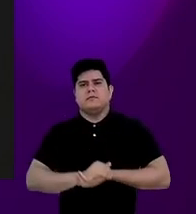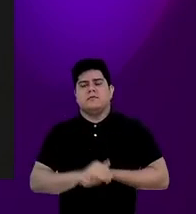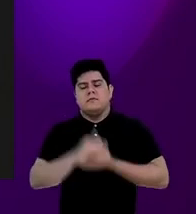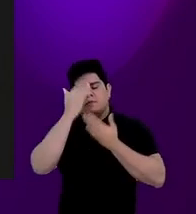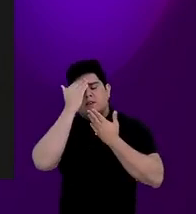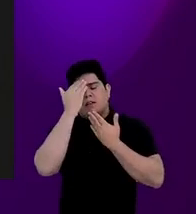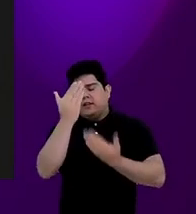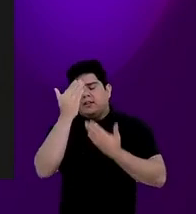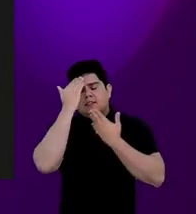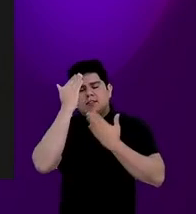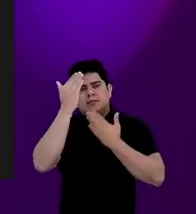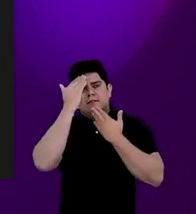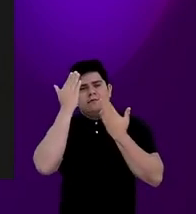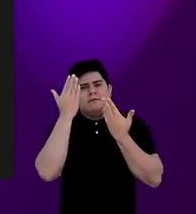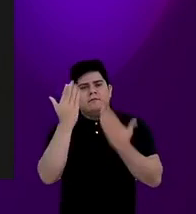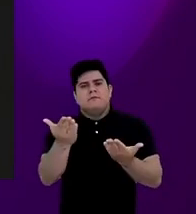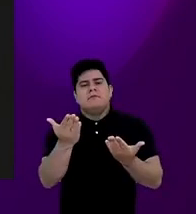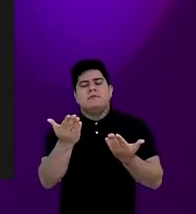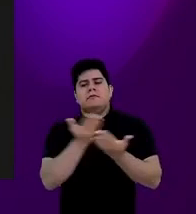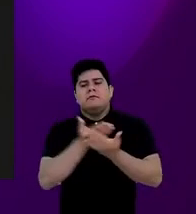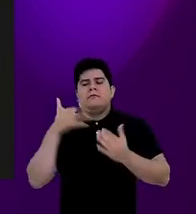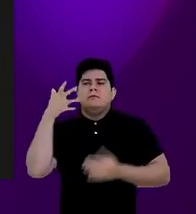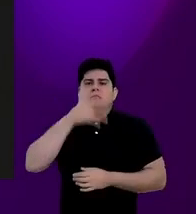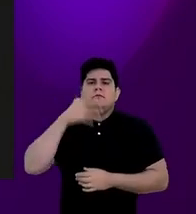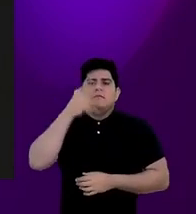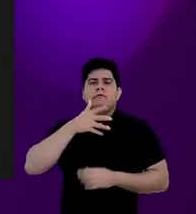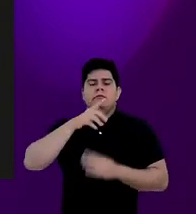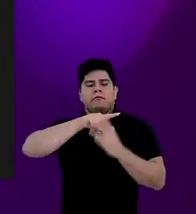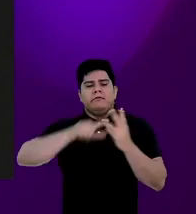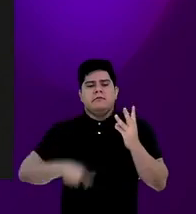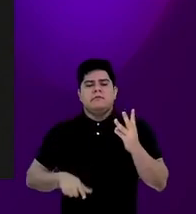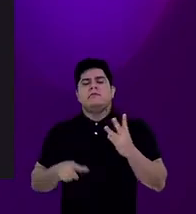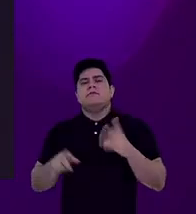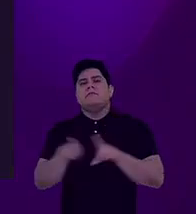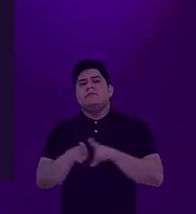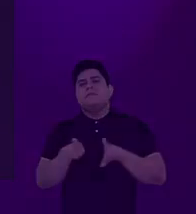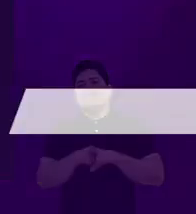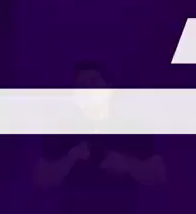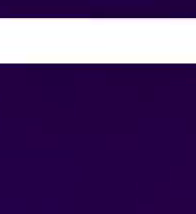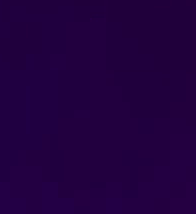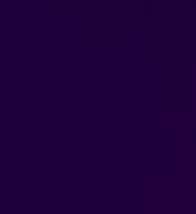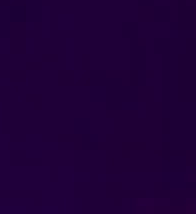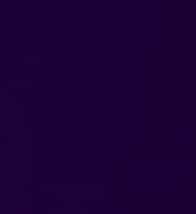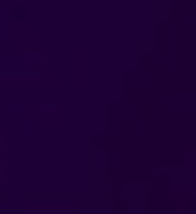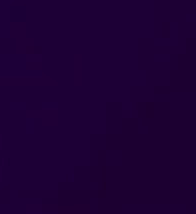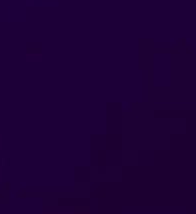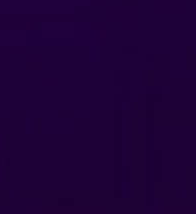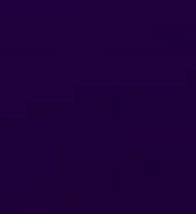agradeço imensamente aos 3 palestrantes e a quem nos assistiu.